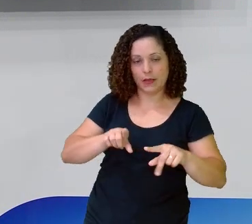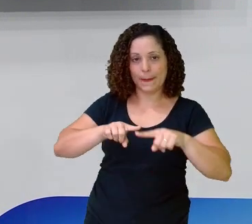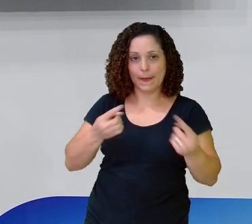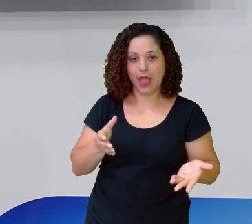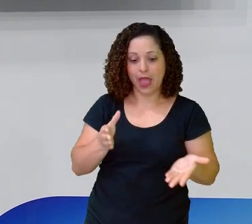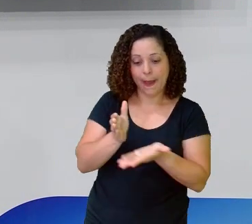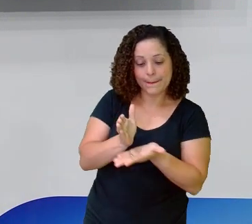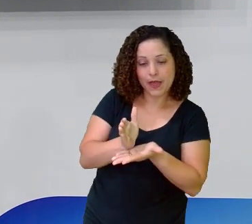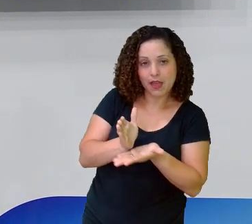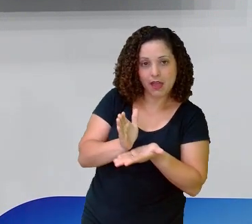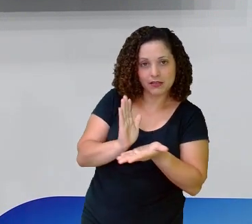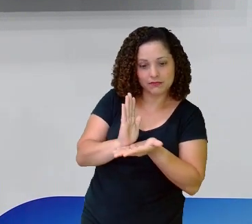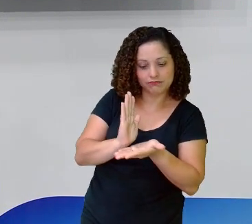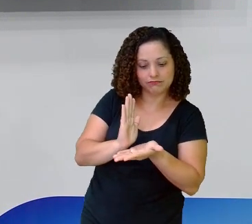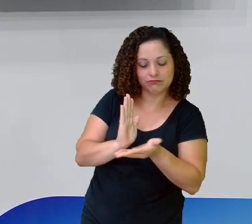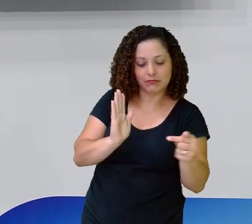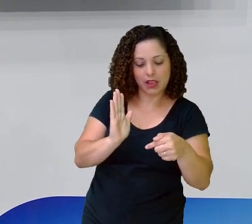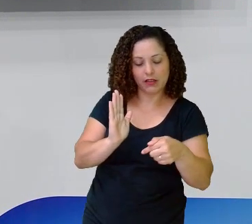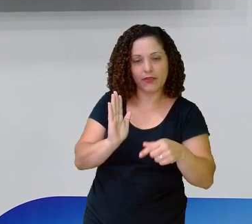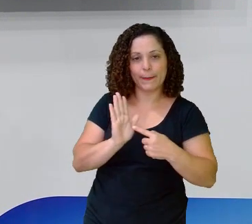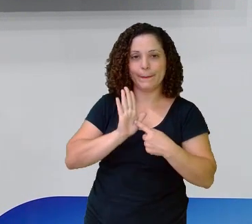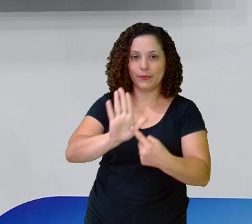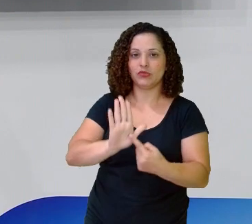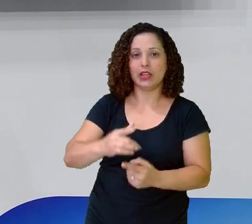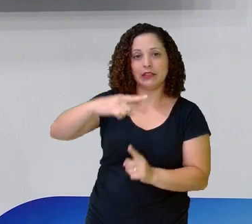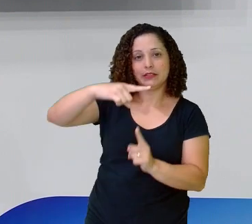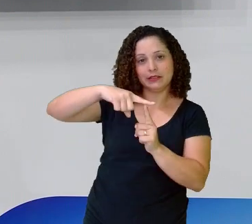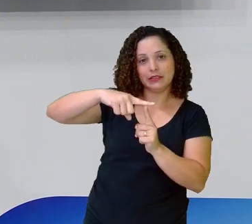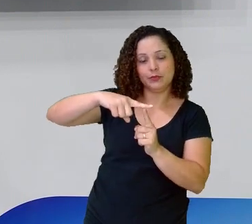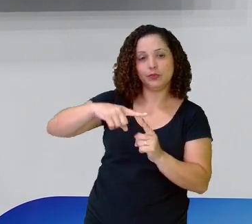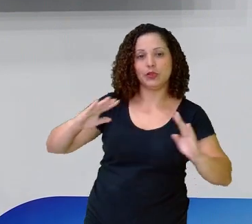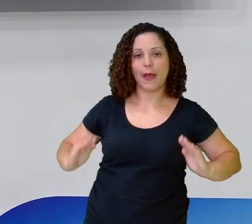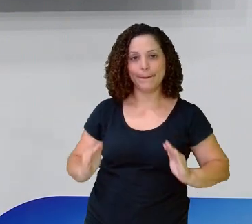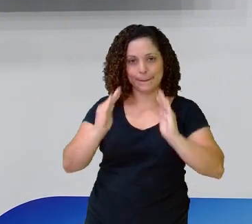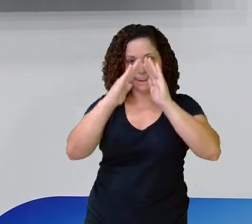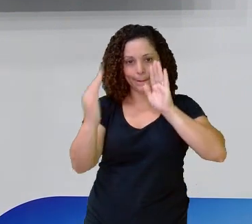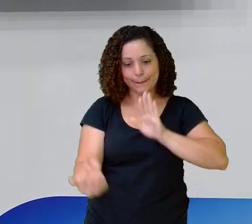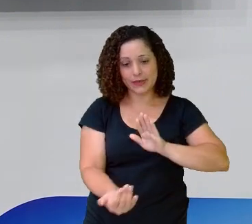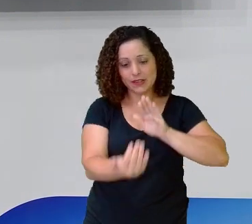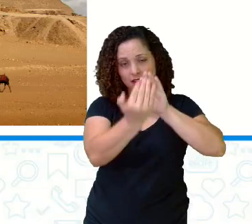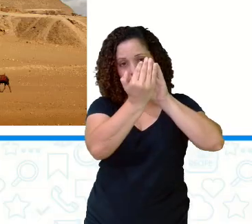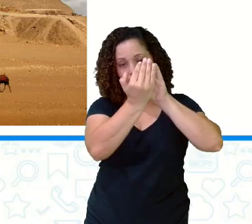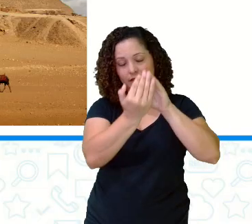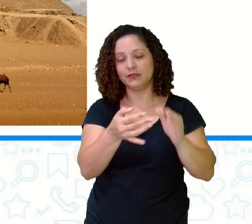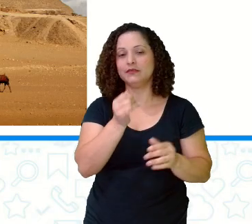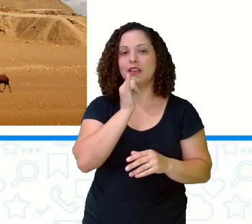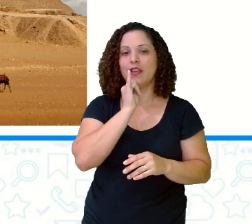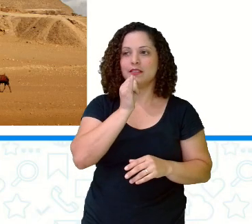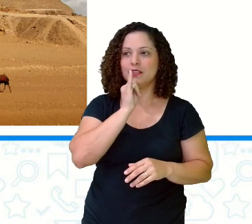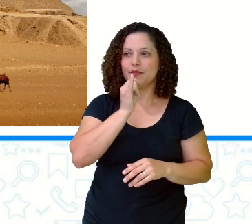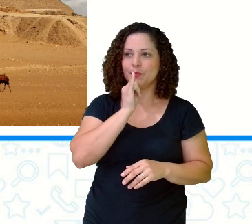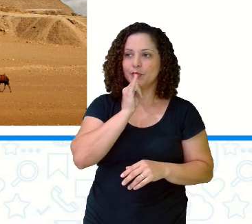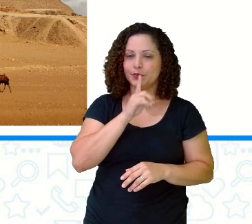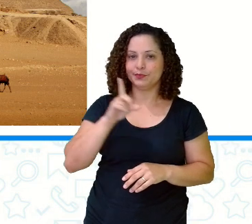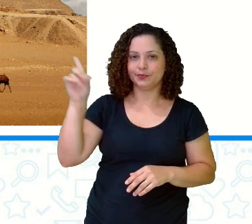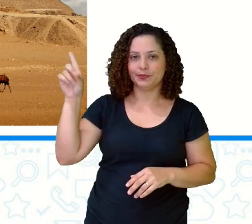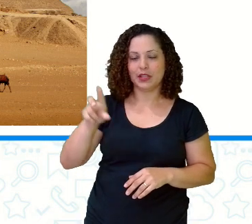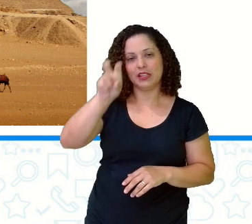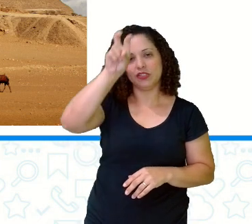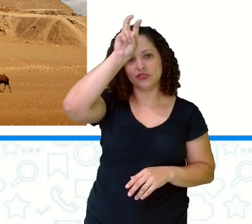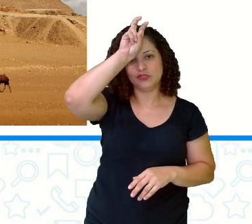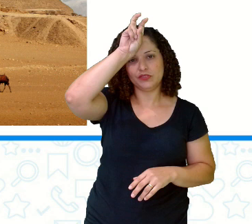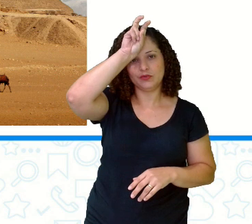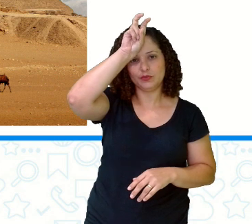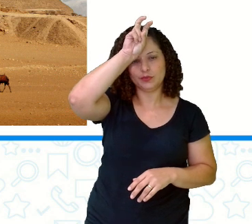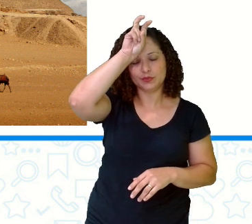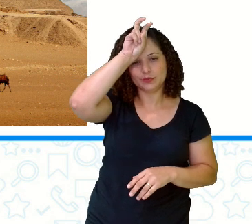o que vai definir que pirâmide é essa. E claro, um exemplo, né, as nossas pirâmides do